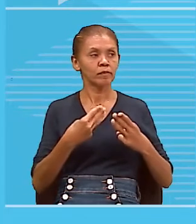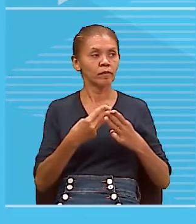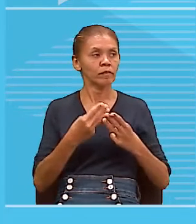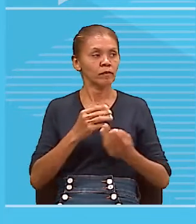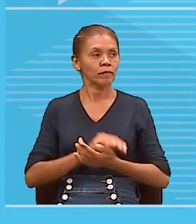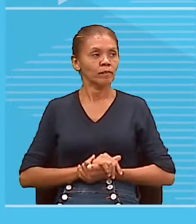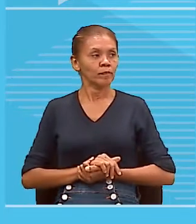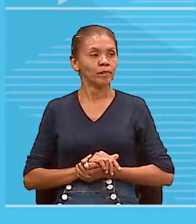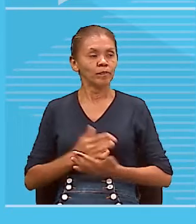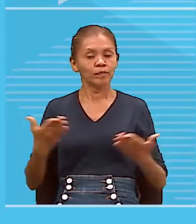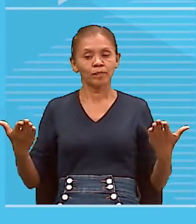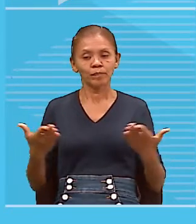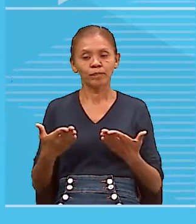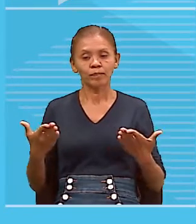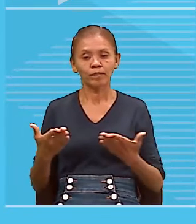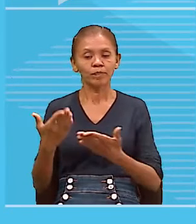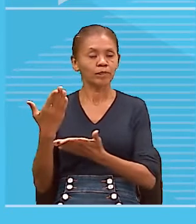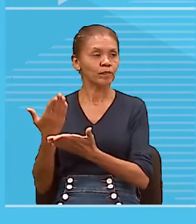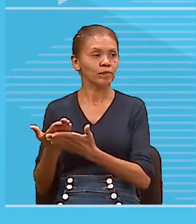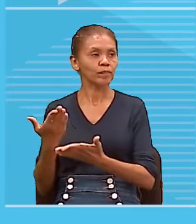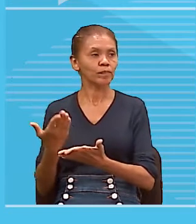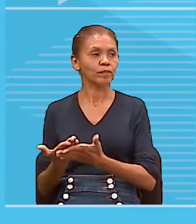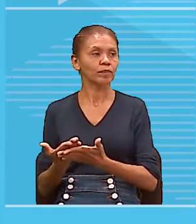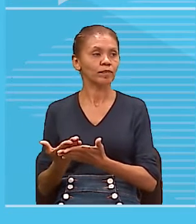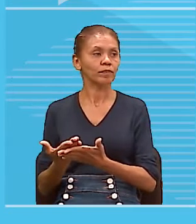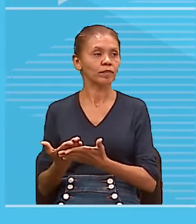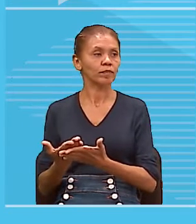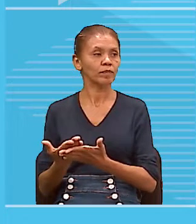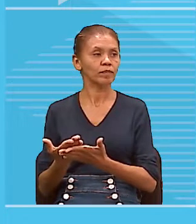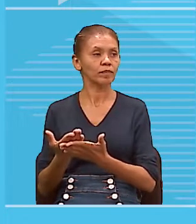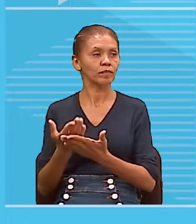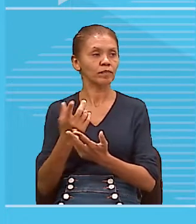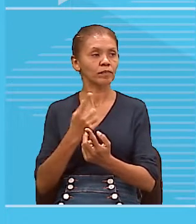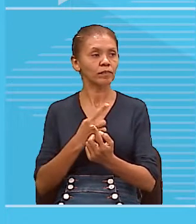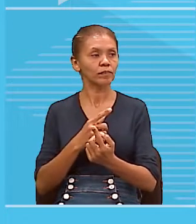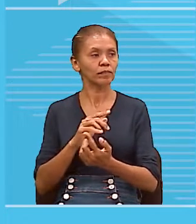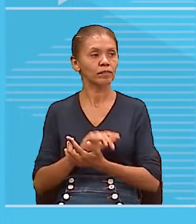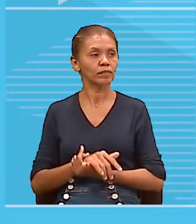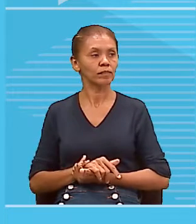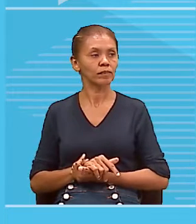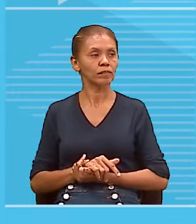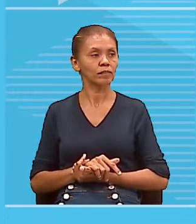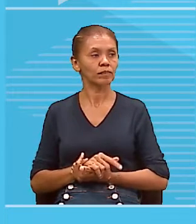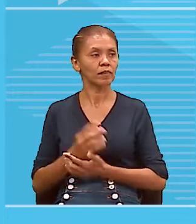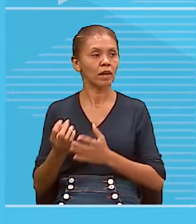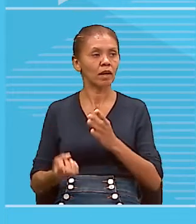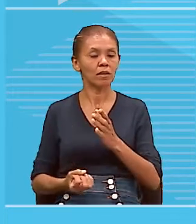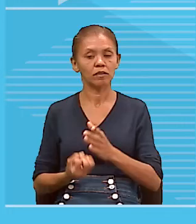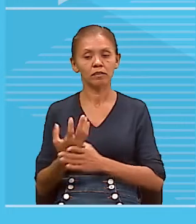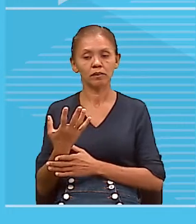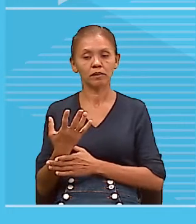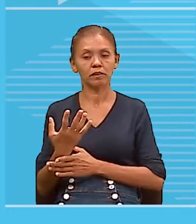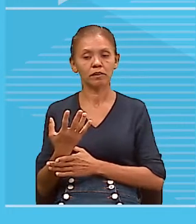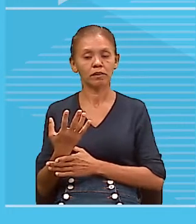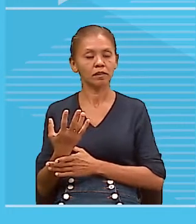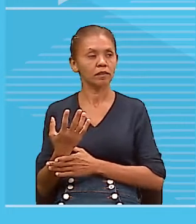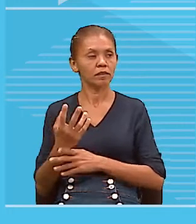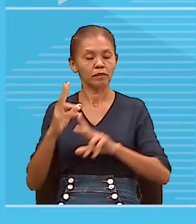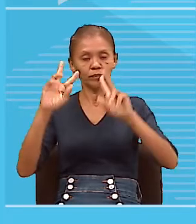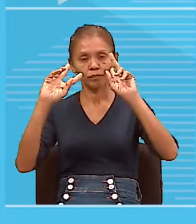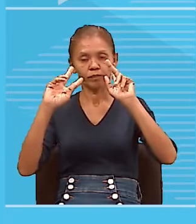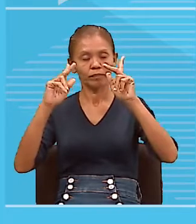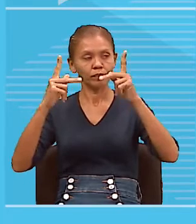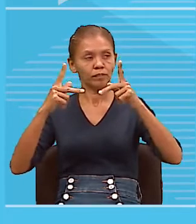certo nossa aula hoje é com s objeto de conhecimento a origem do ser